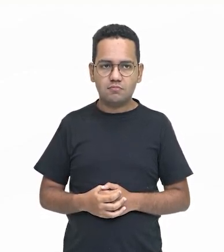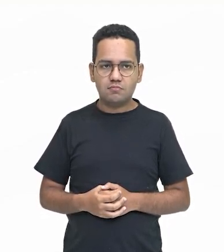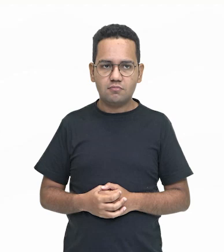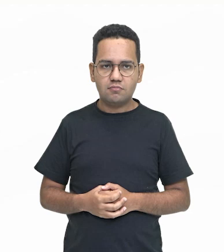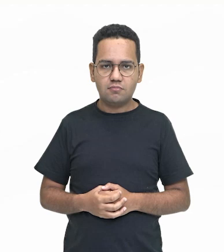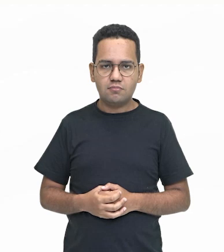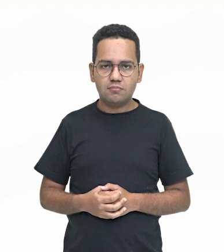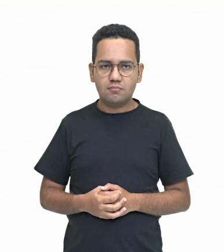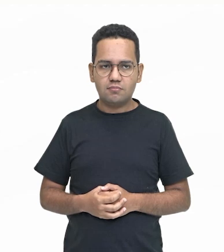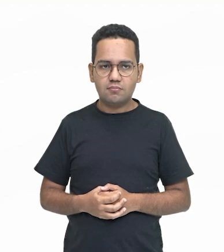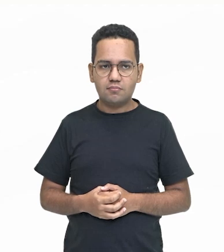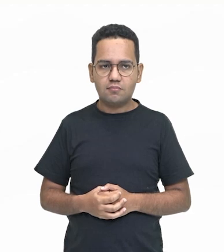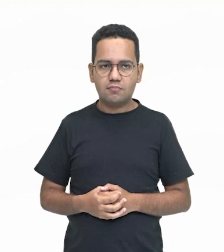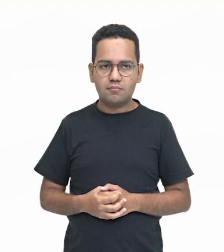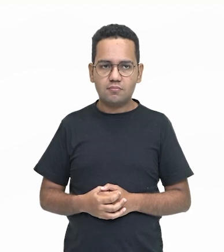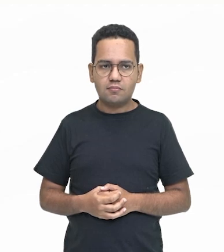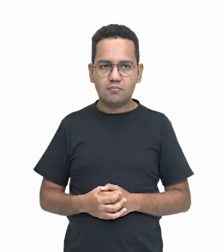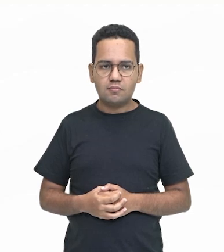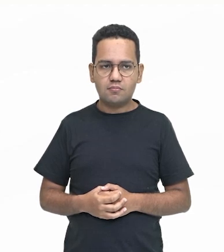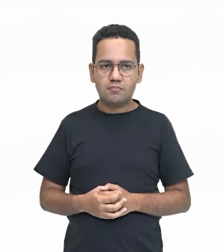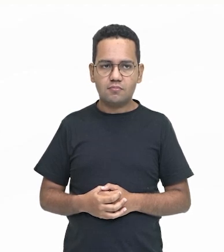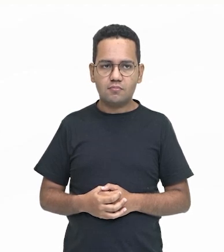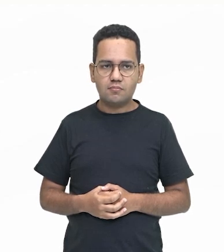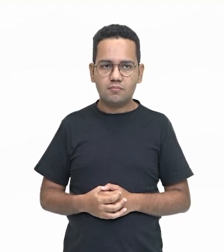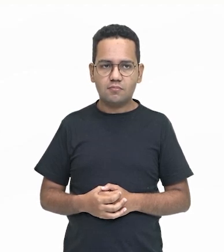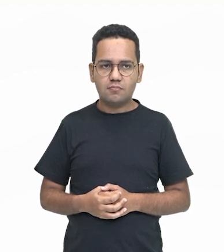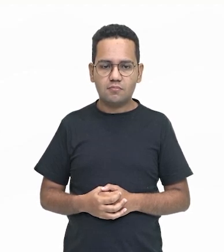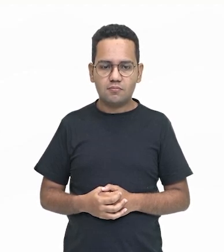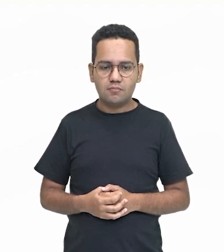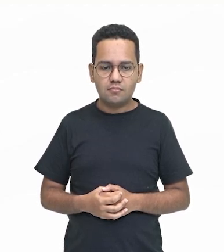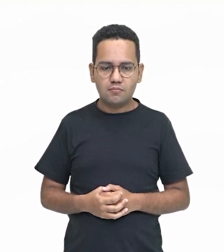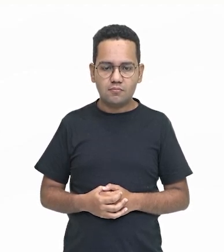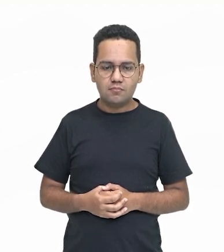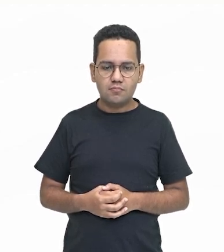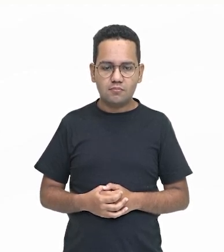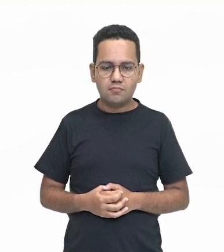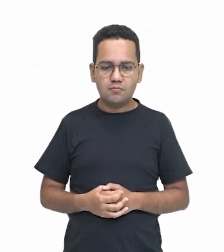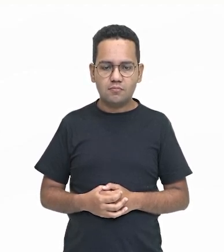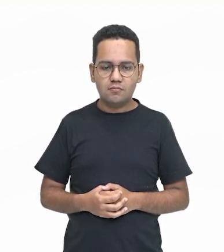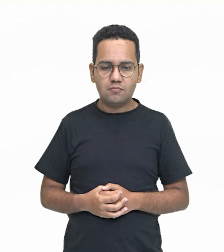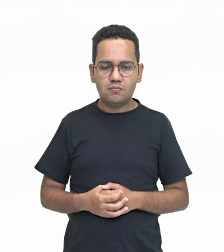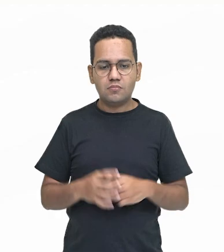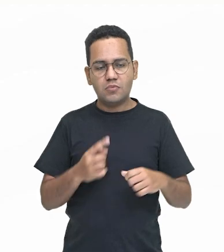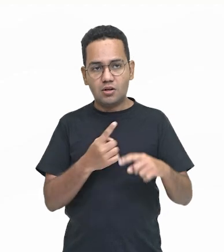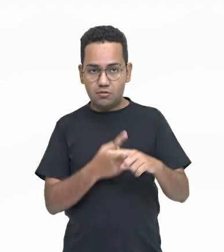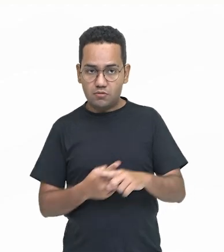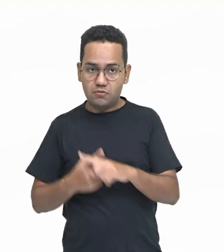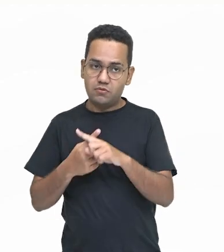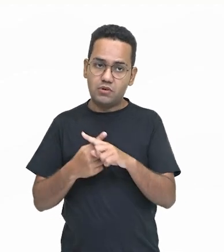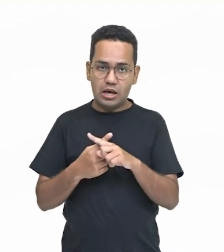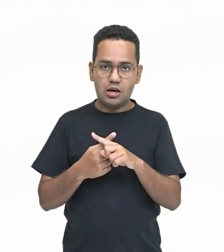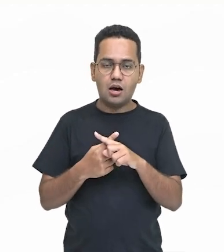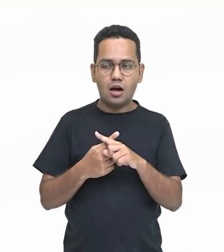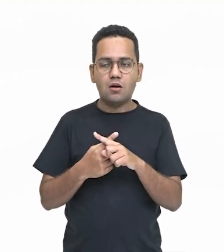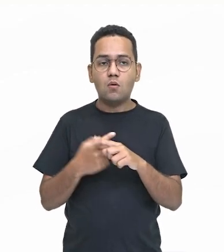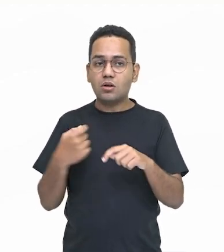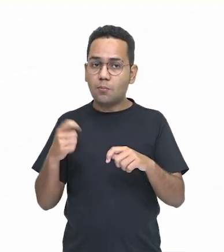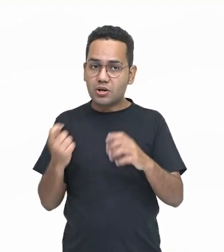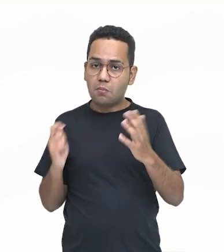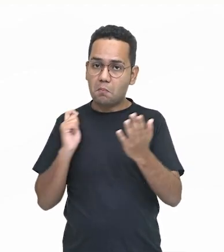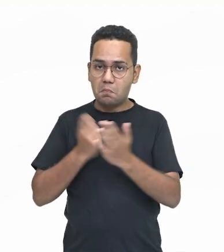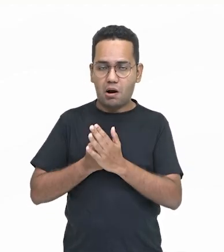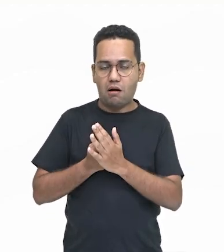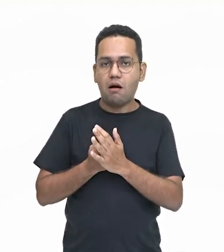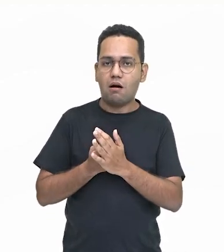kWh de economia, quando multiplicado pelo valor do quilowatt-hora cobrado pela operadora,